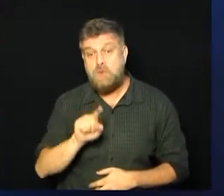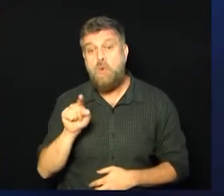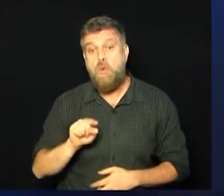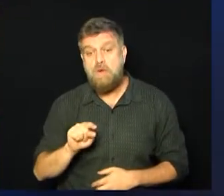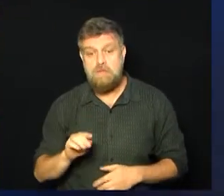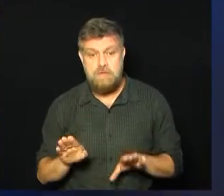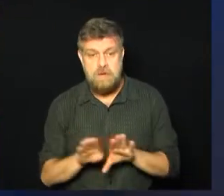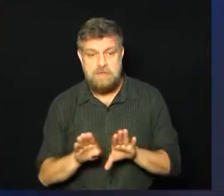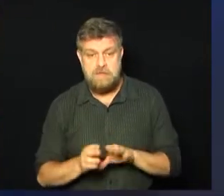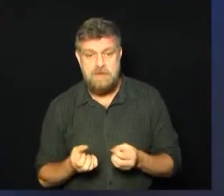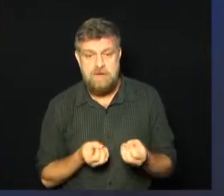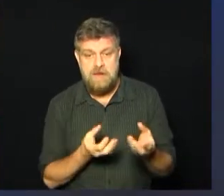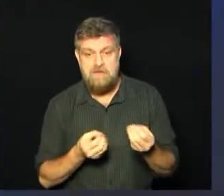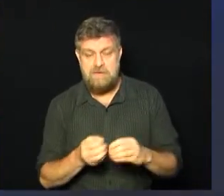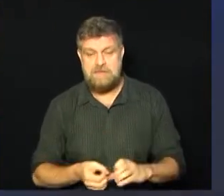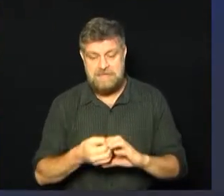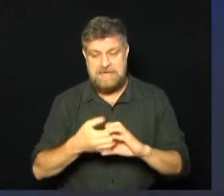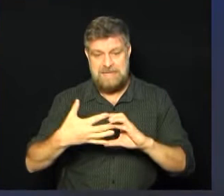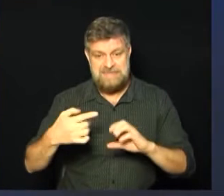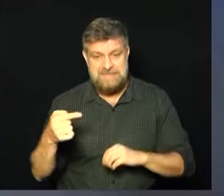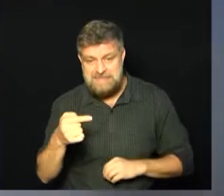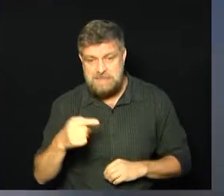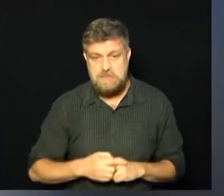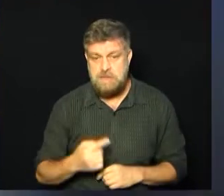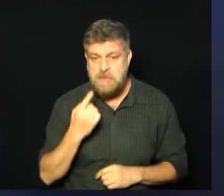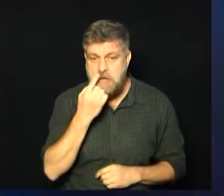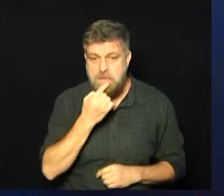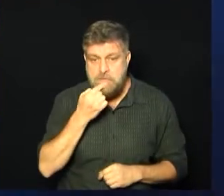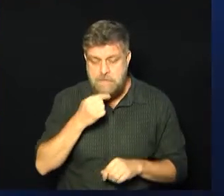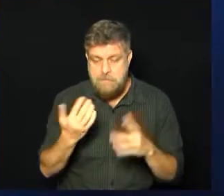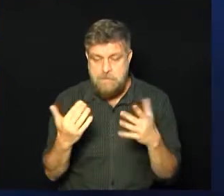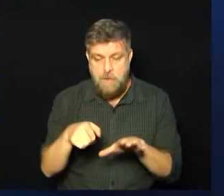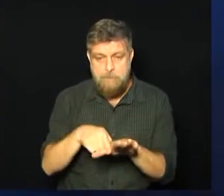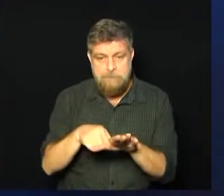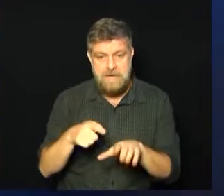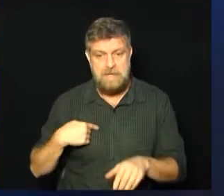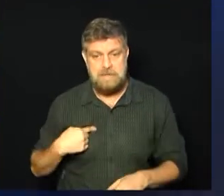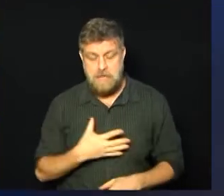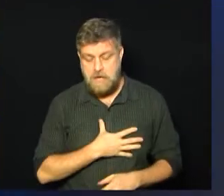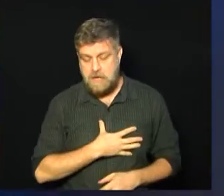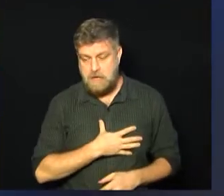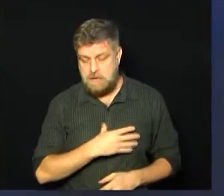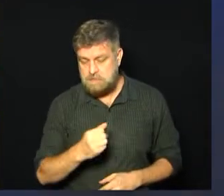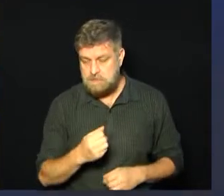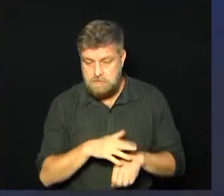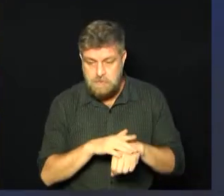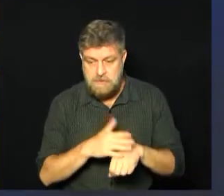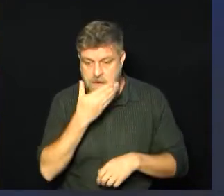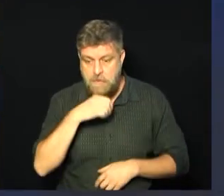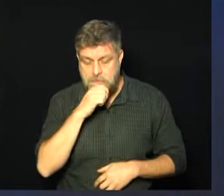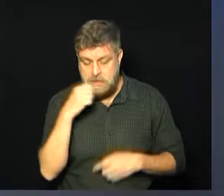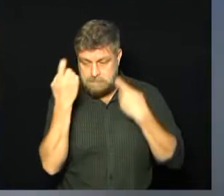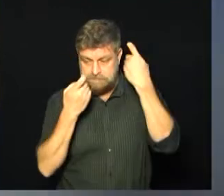vamos falar sobre a síndrome mão-pé-boca. A cidade vive um surto e pais estão sem saber o que fazer. O